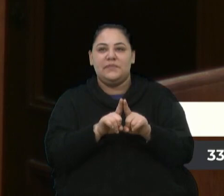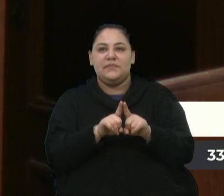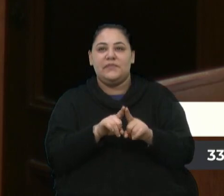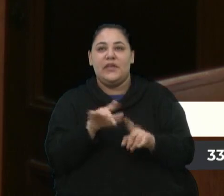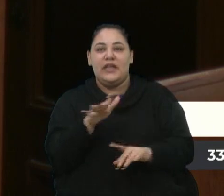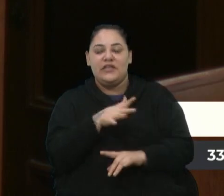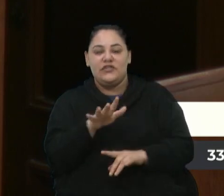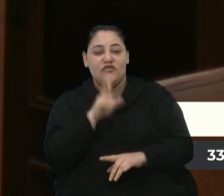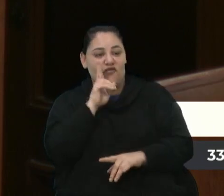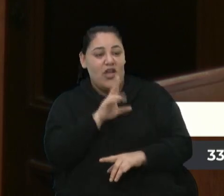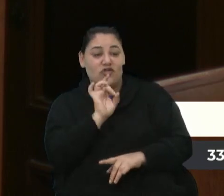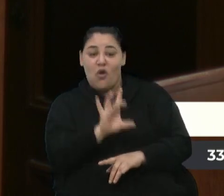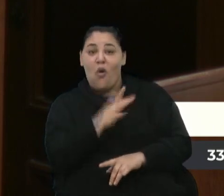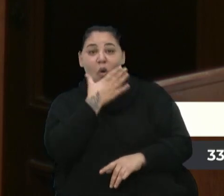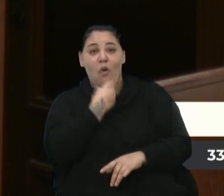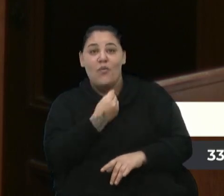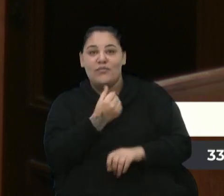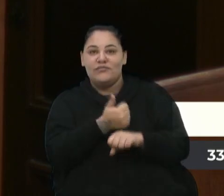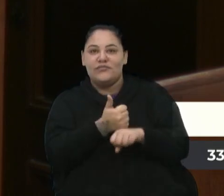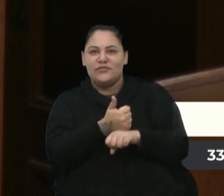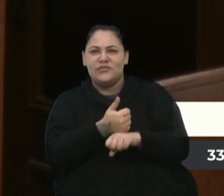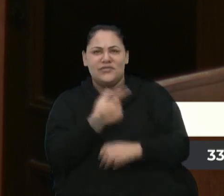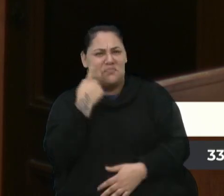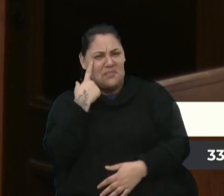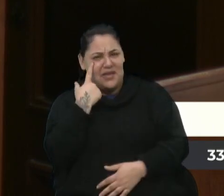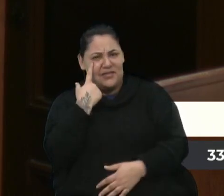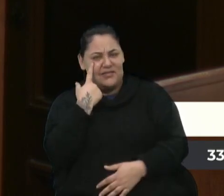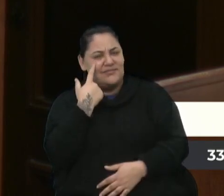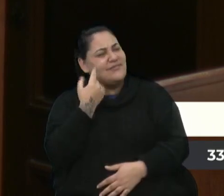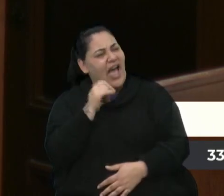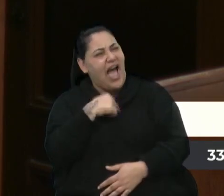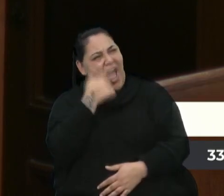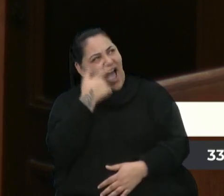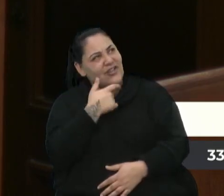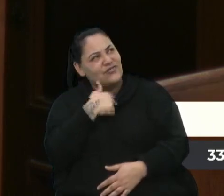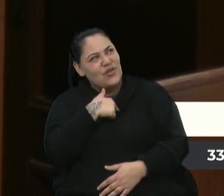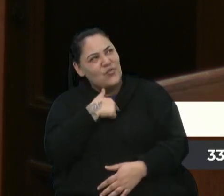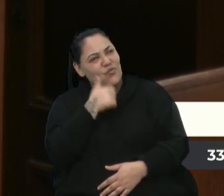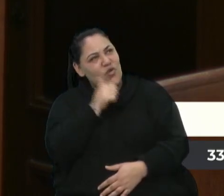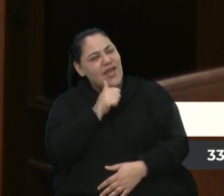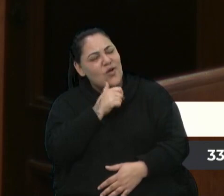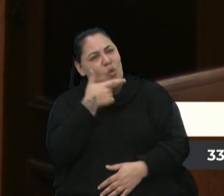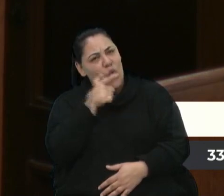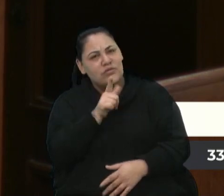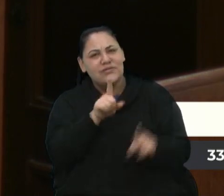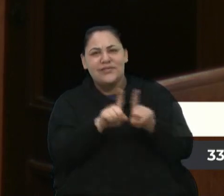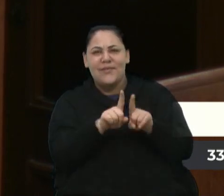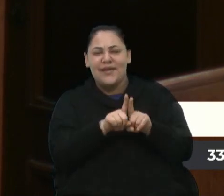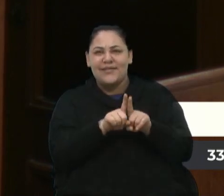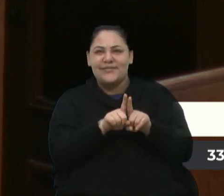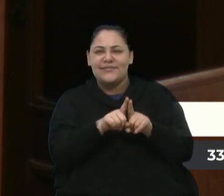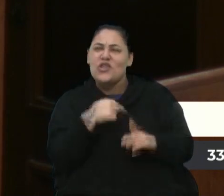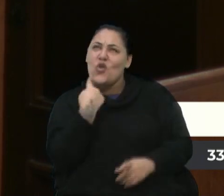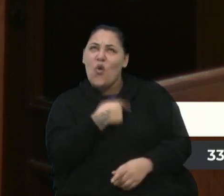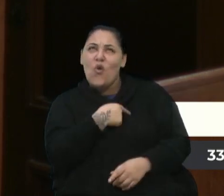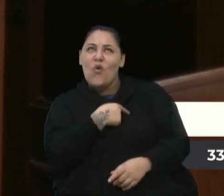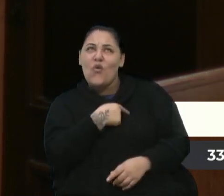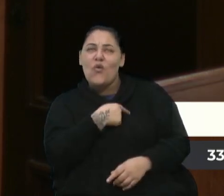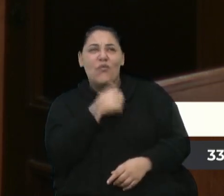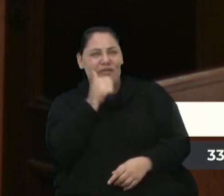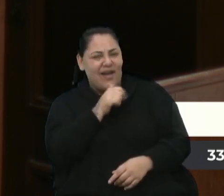gente vê homens ocupando e a gente pensa, mas será que eu consigo chegar lá? Será que nós... temos a competência, temos